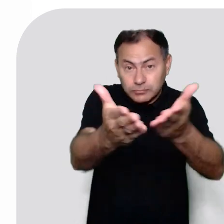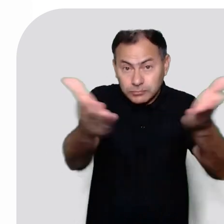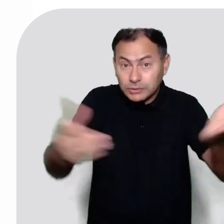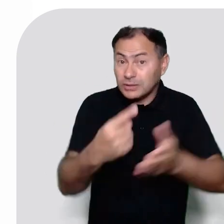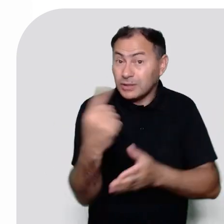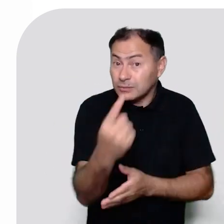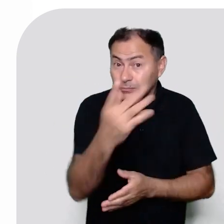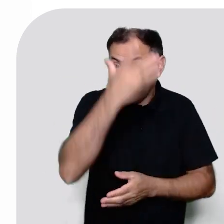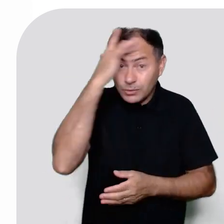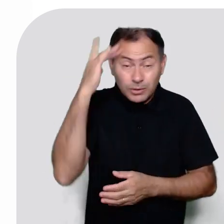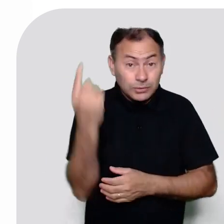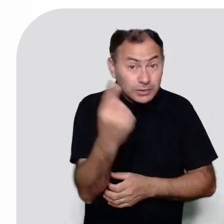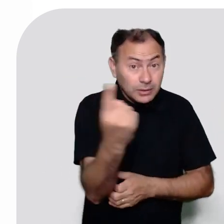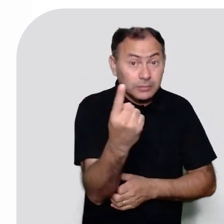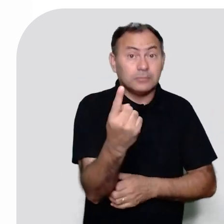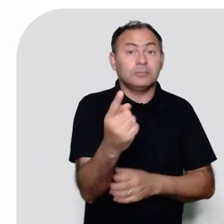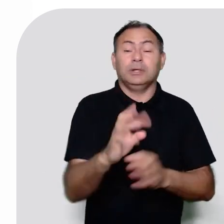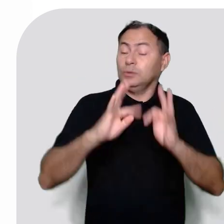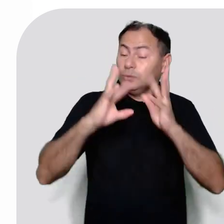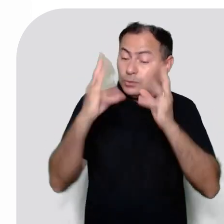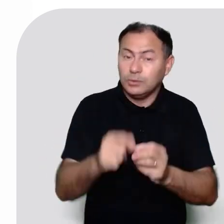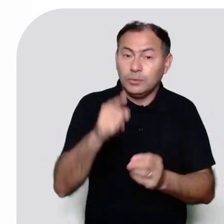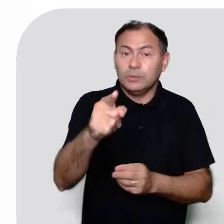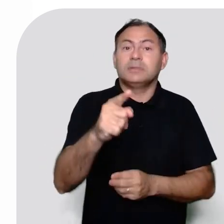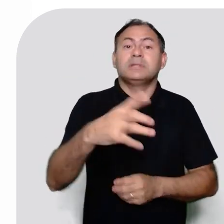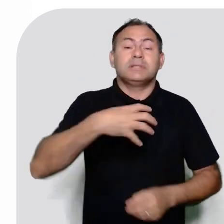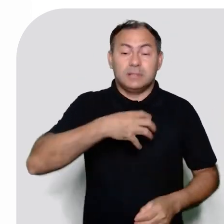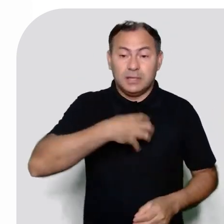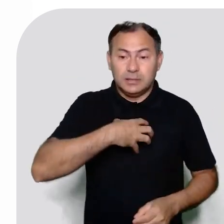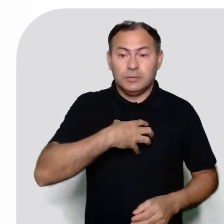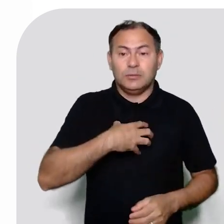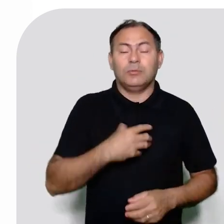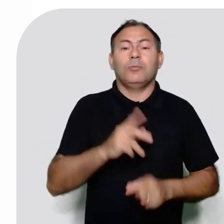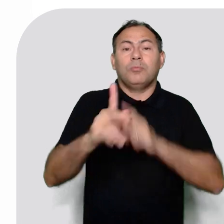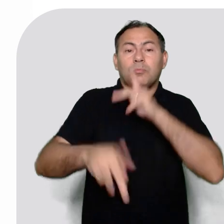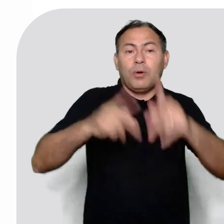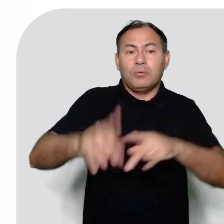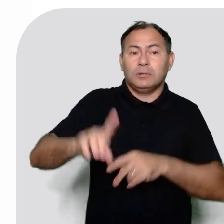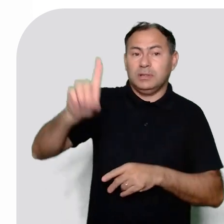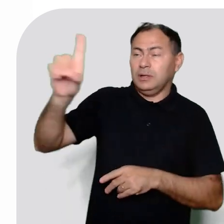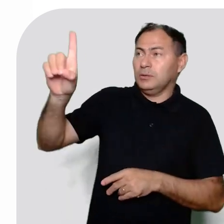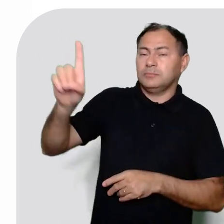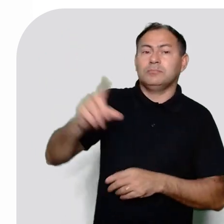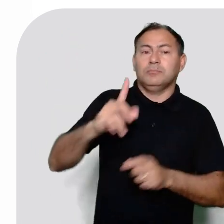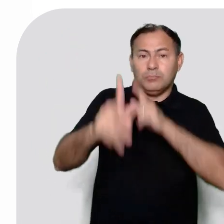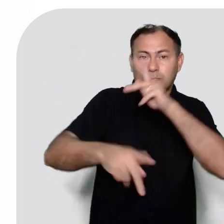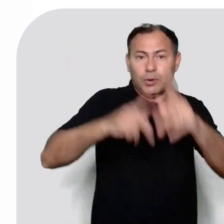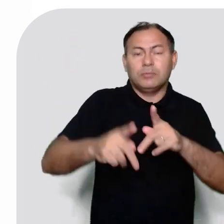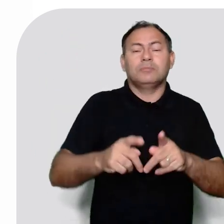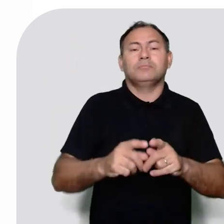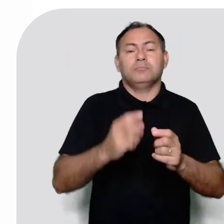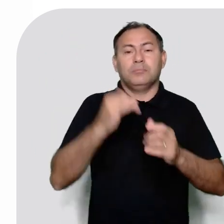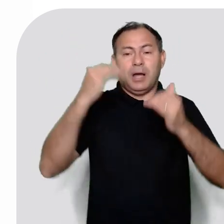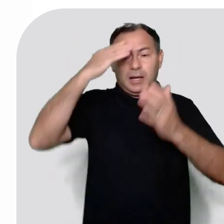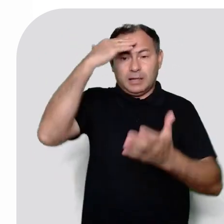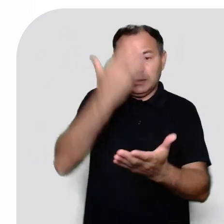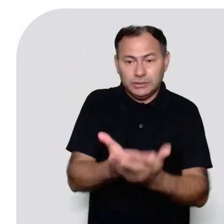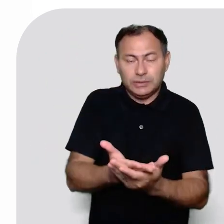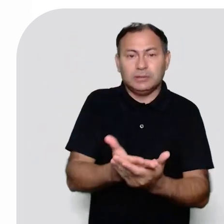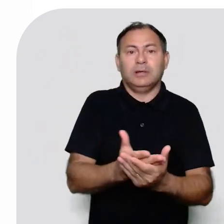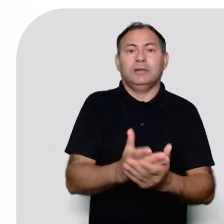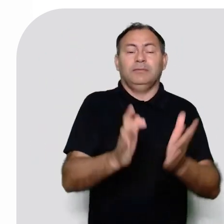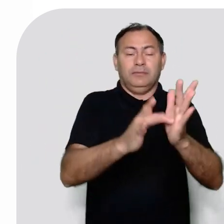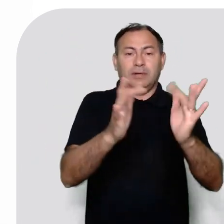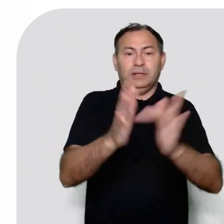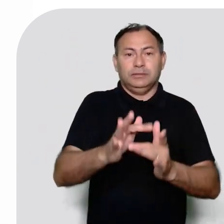está sozinho, tudo que você sente, o povo de Deus, esse povo que professa a fé em